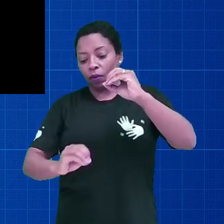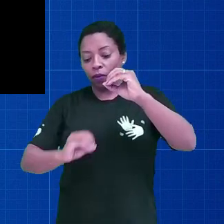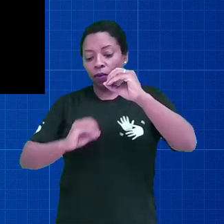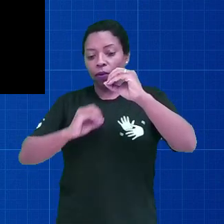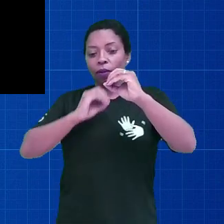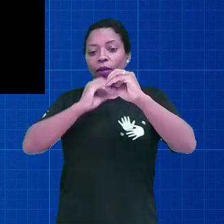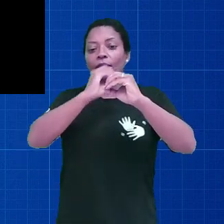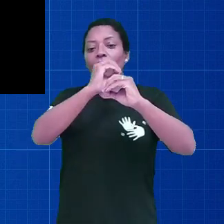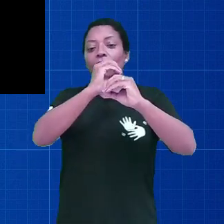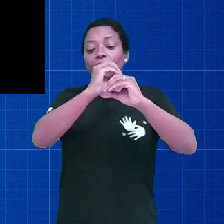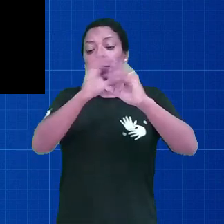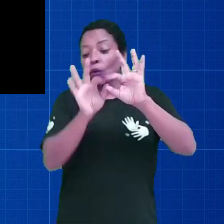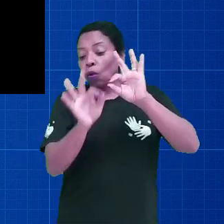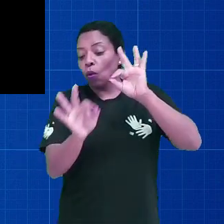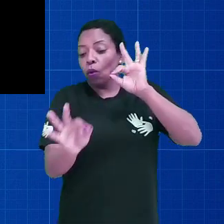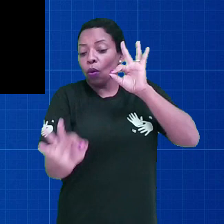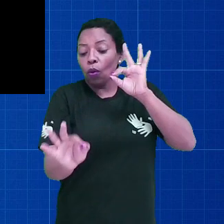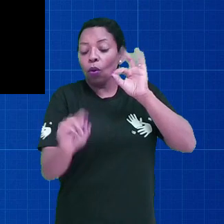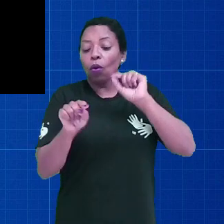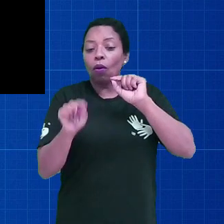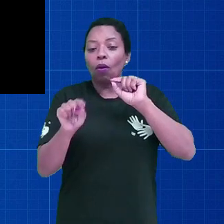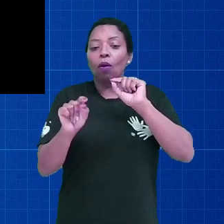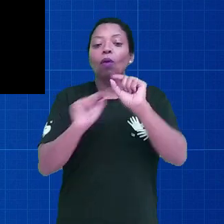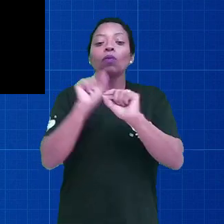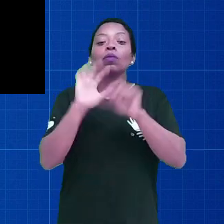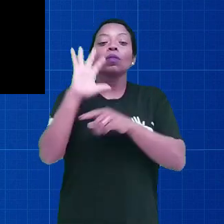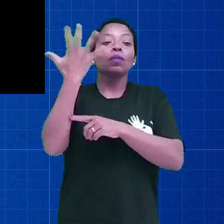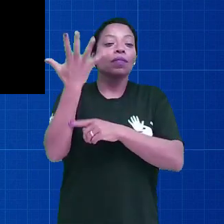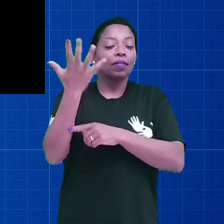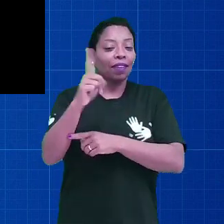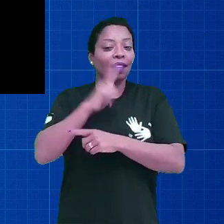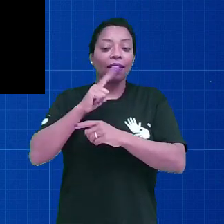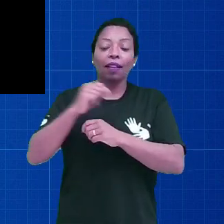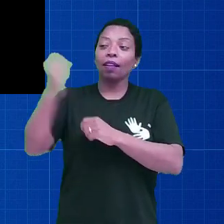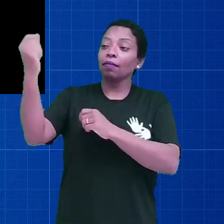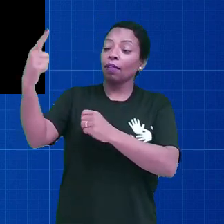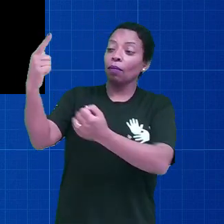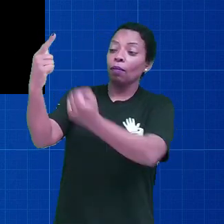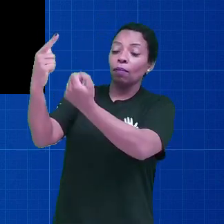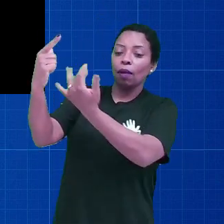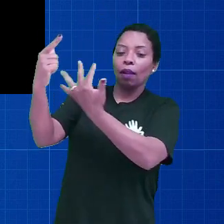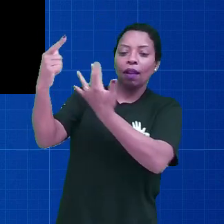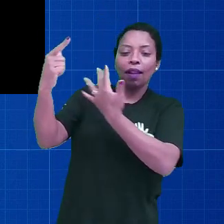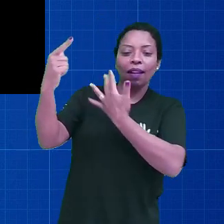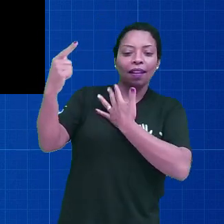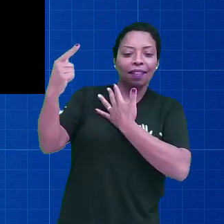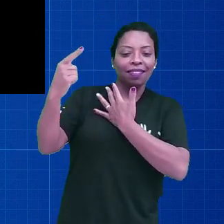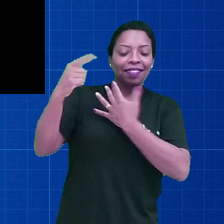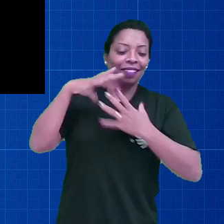Sol, né, no afélio, nós temos uma determinada quantidade de radiação que está chegando